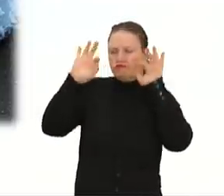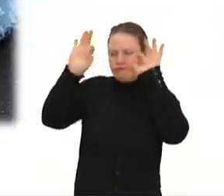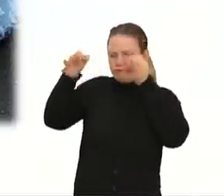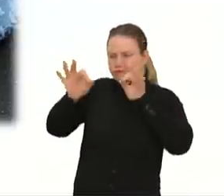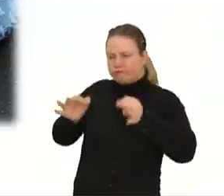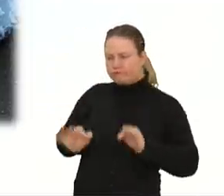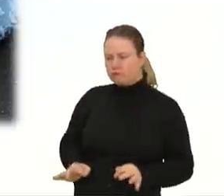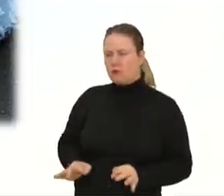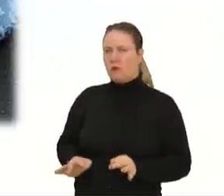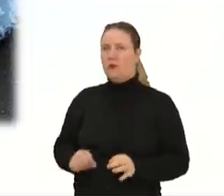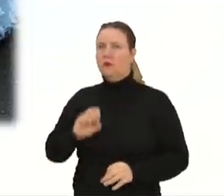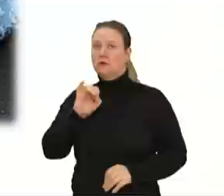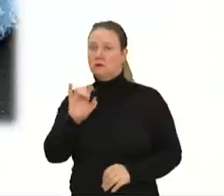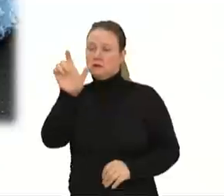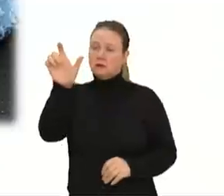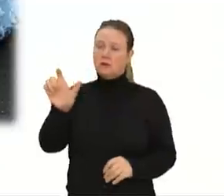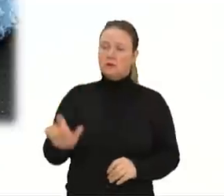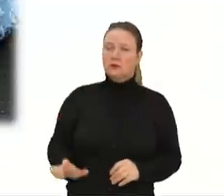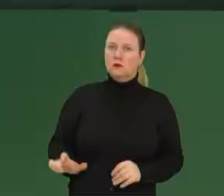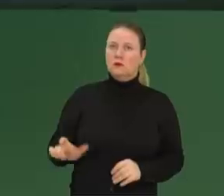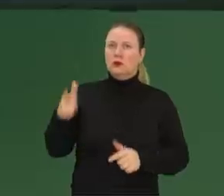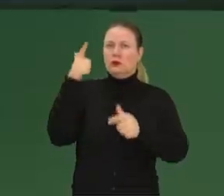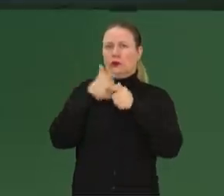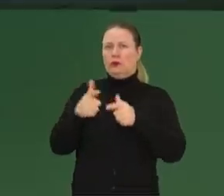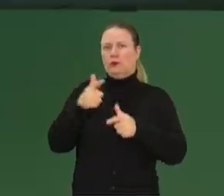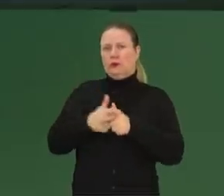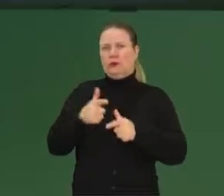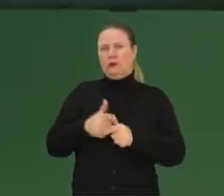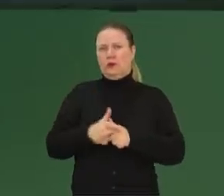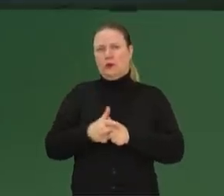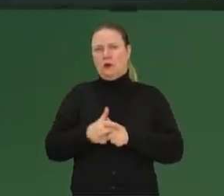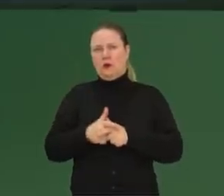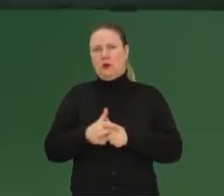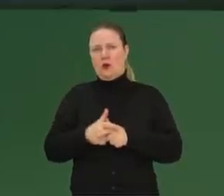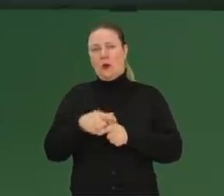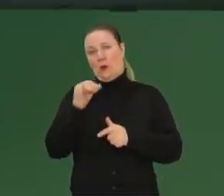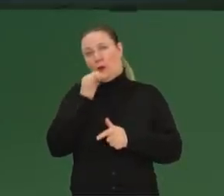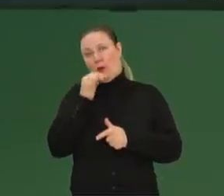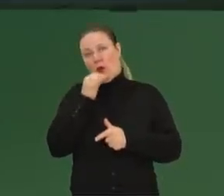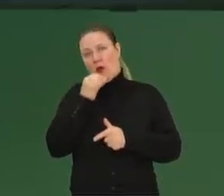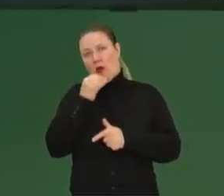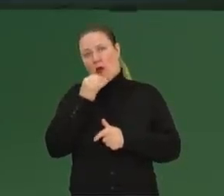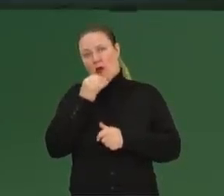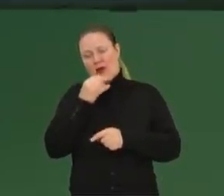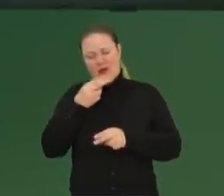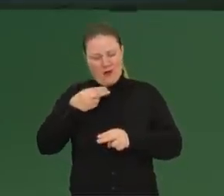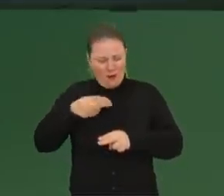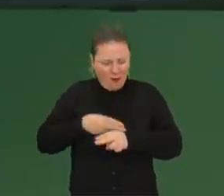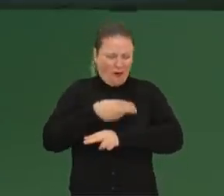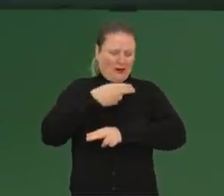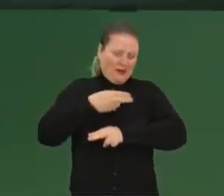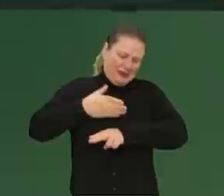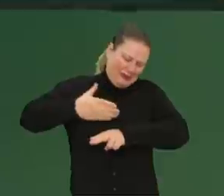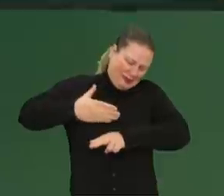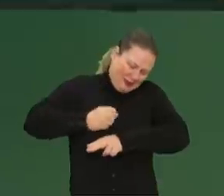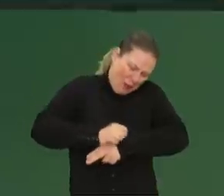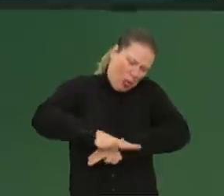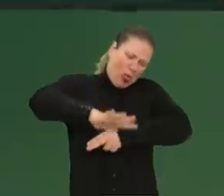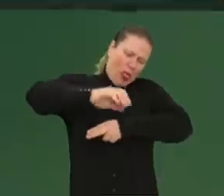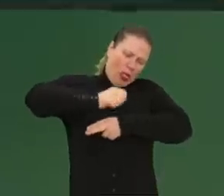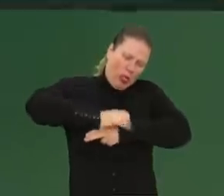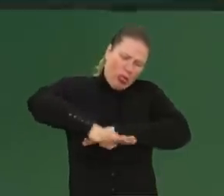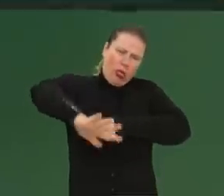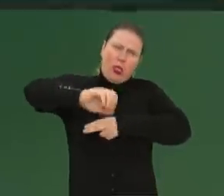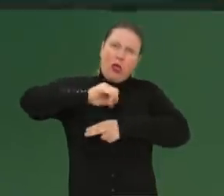essa pessoa tiver, por exemplo, problemas na coagulação, se ela faz, acaba tendo um ferimento,